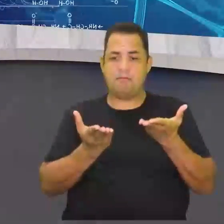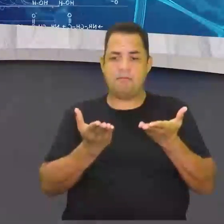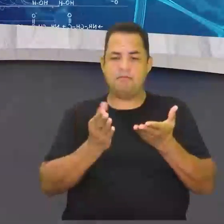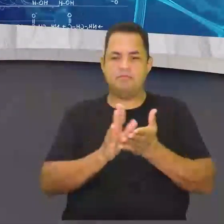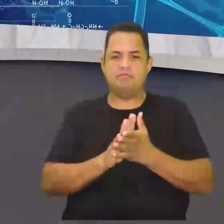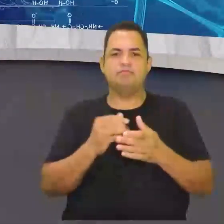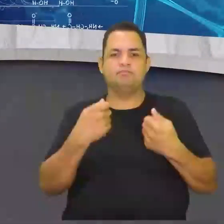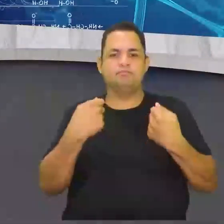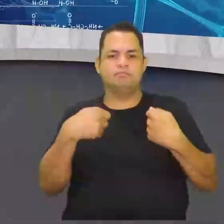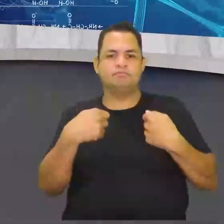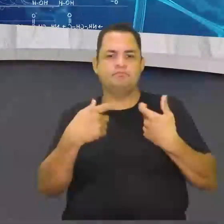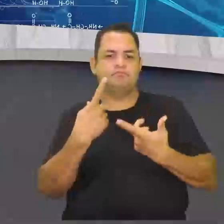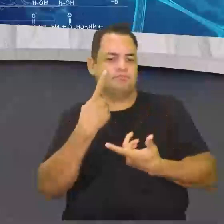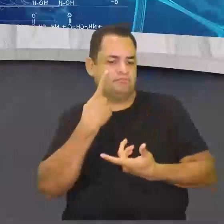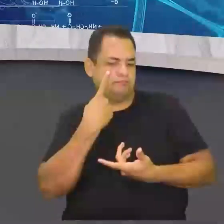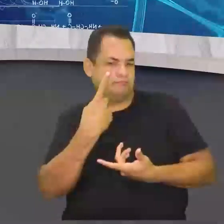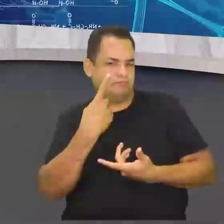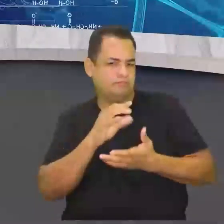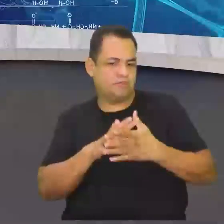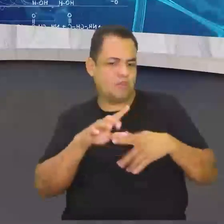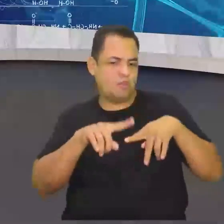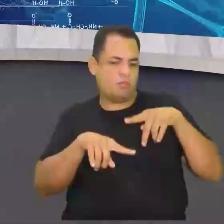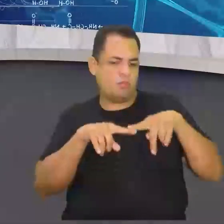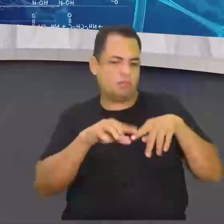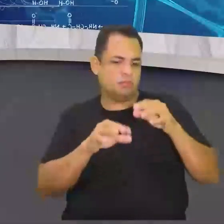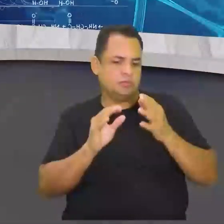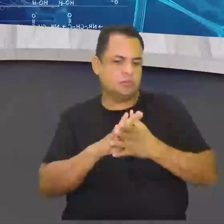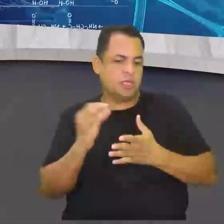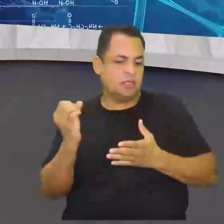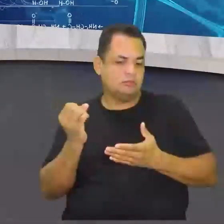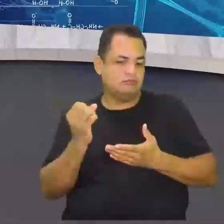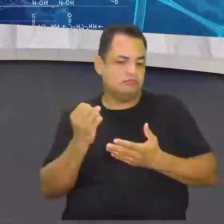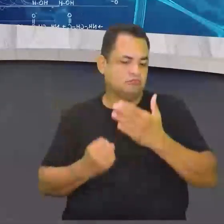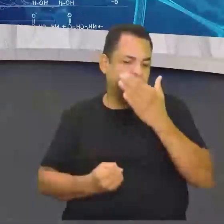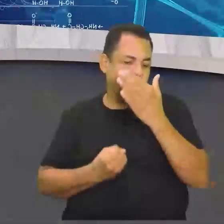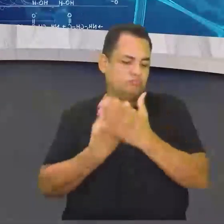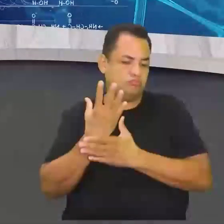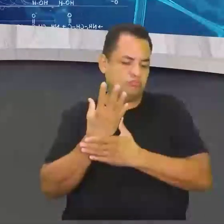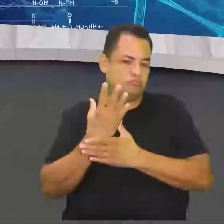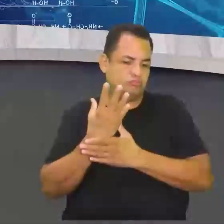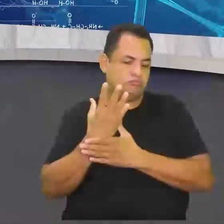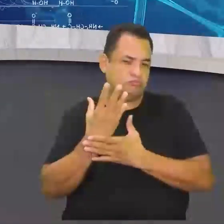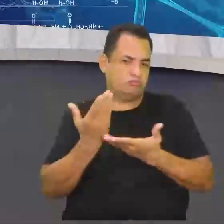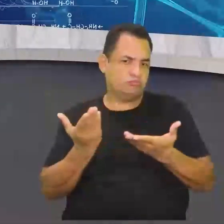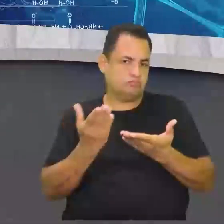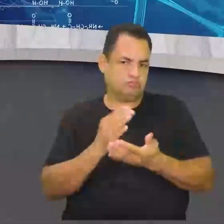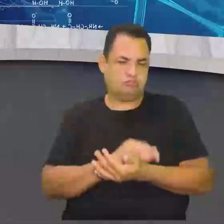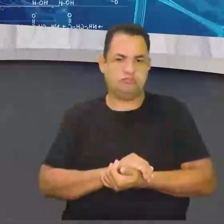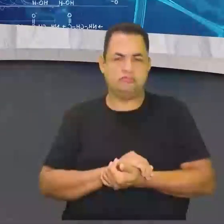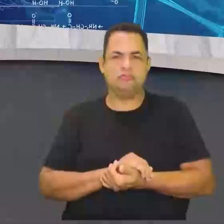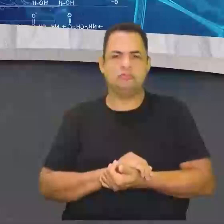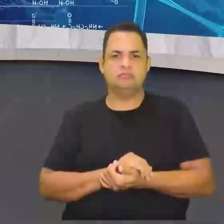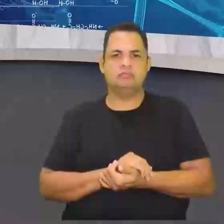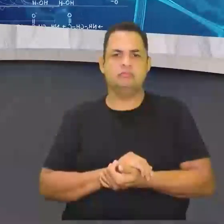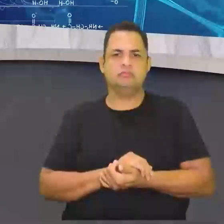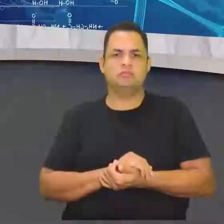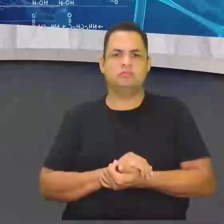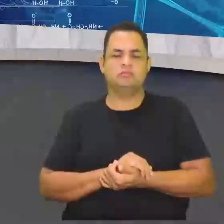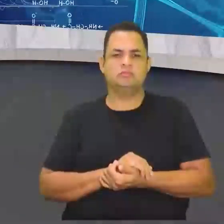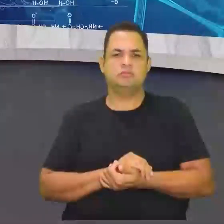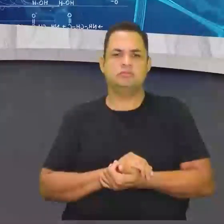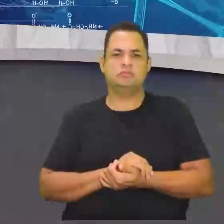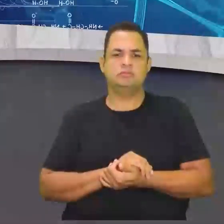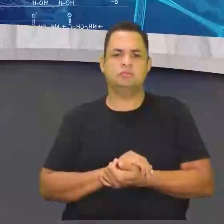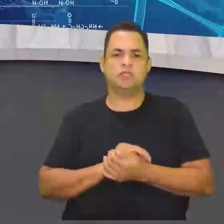que observar se o produto que está sendo formado ou os produtos que estão sendo formados,